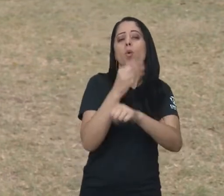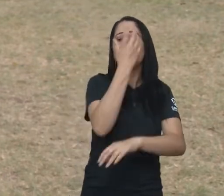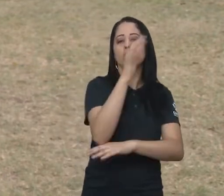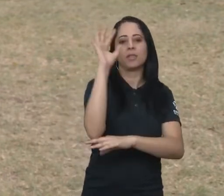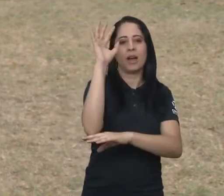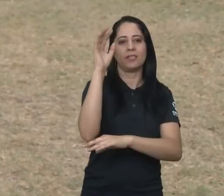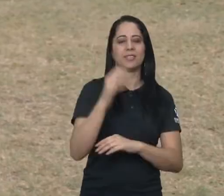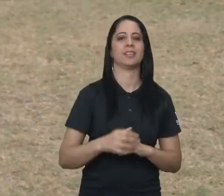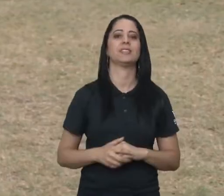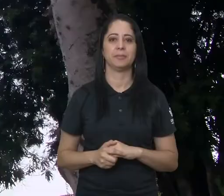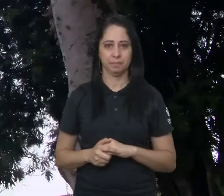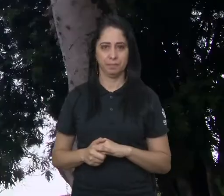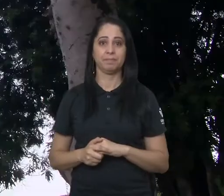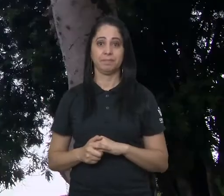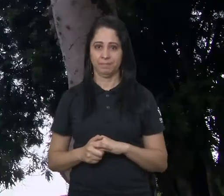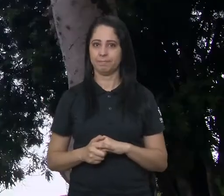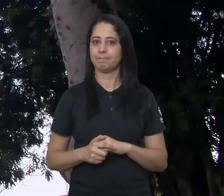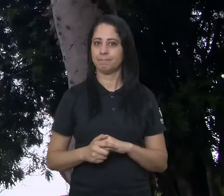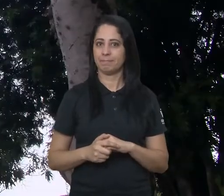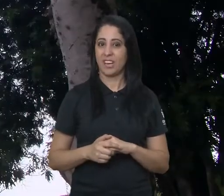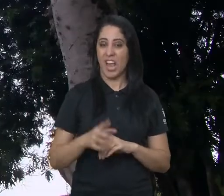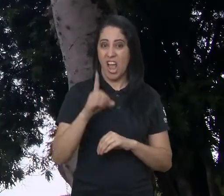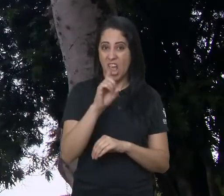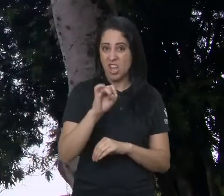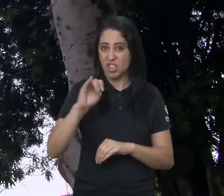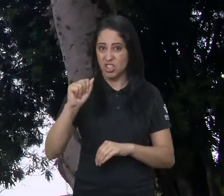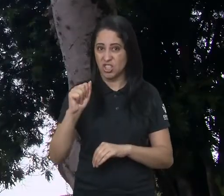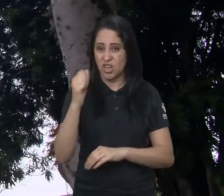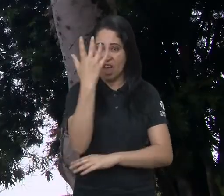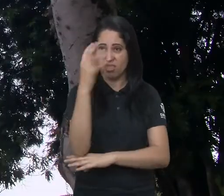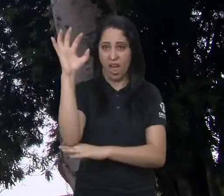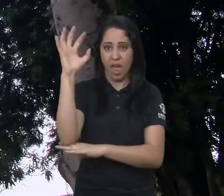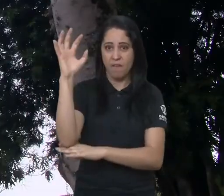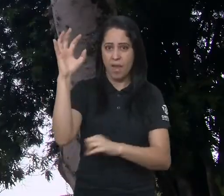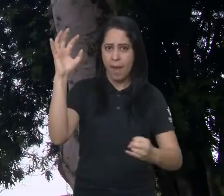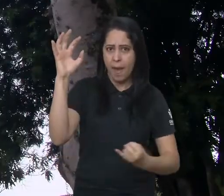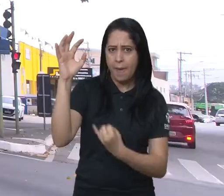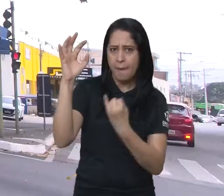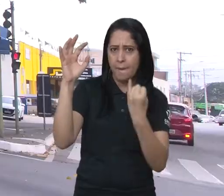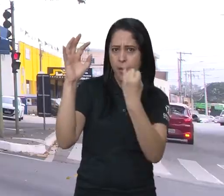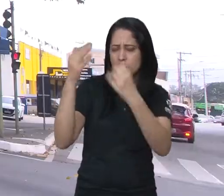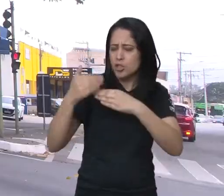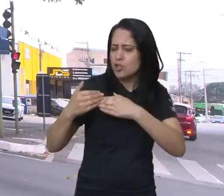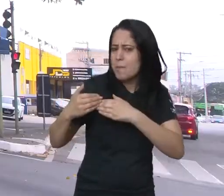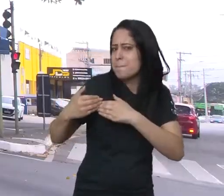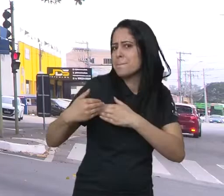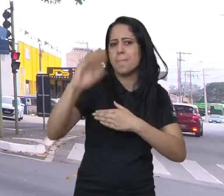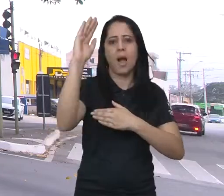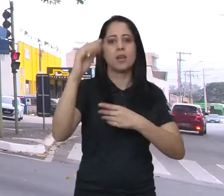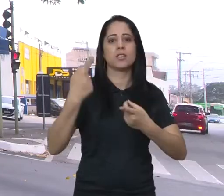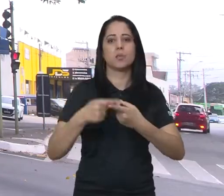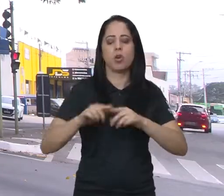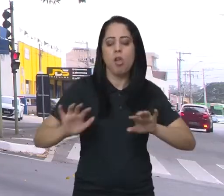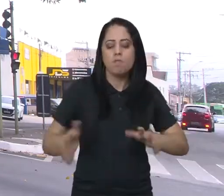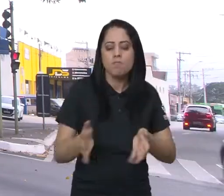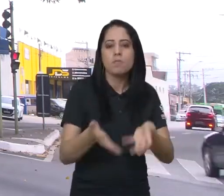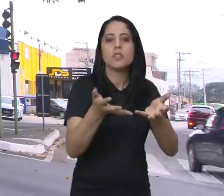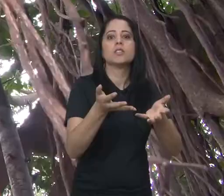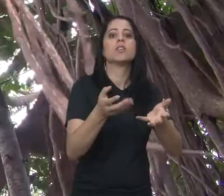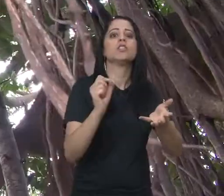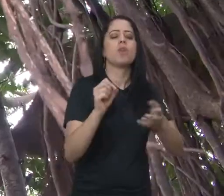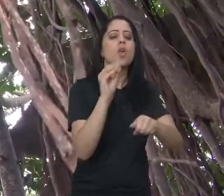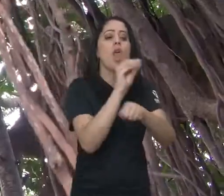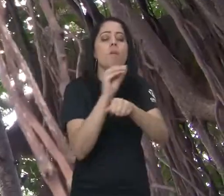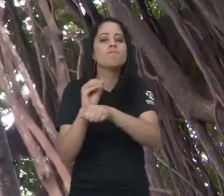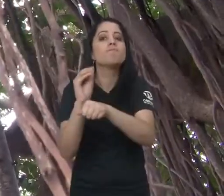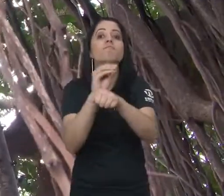estamos tratando essas espécies. Datas como o Dia da Árvore são muito mais importantes do que imaginamos, pois estimulam ações